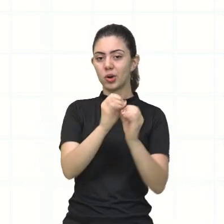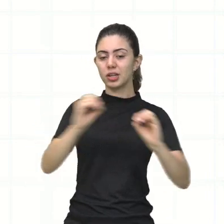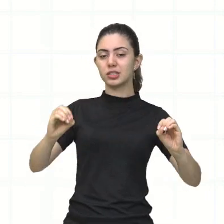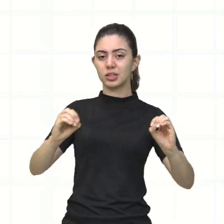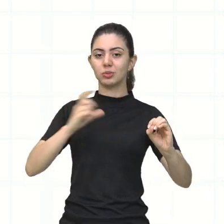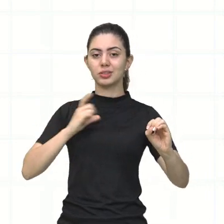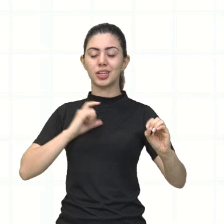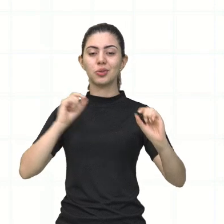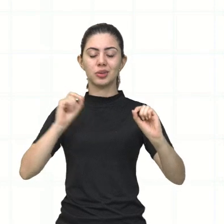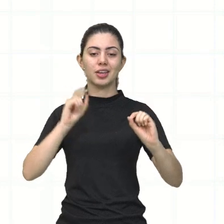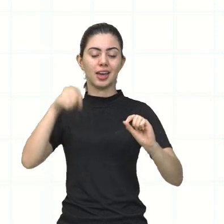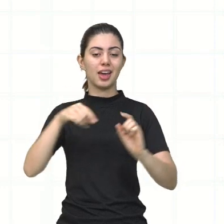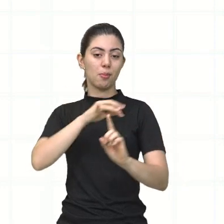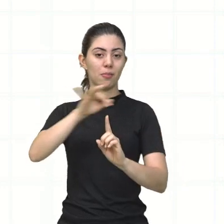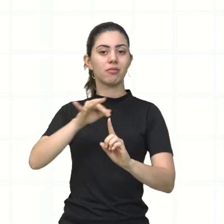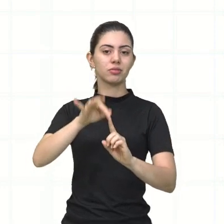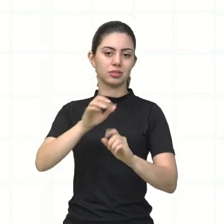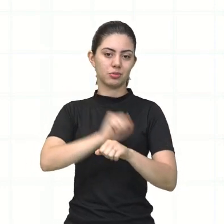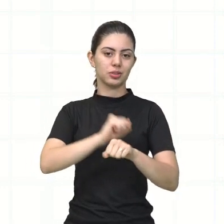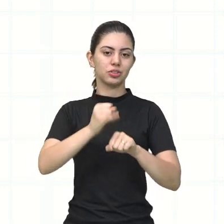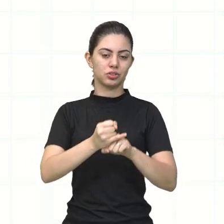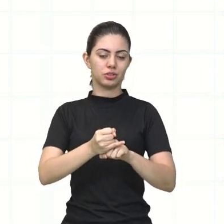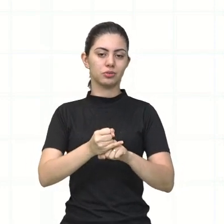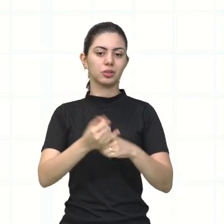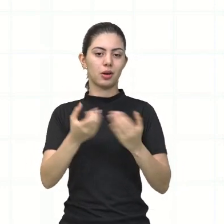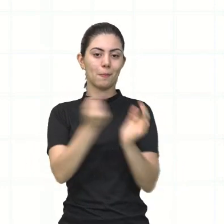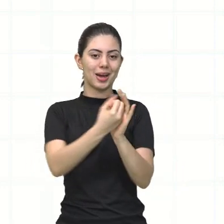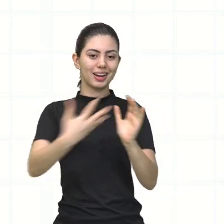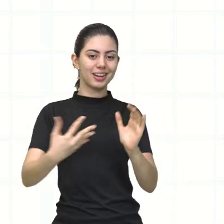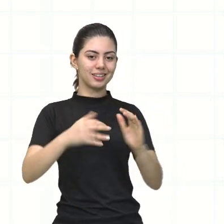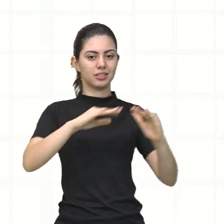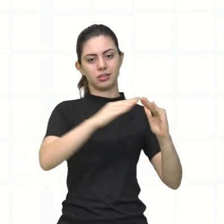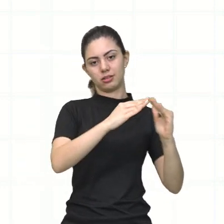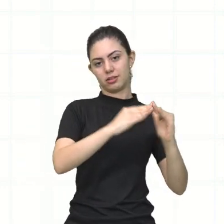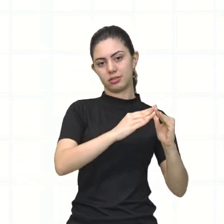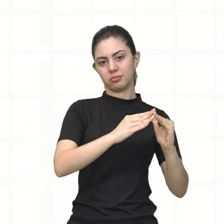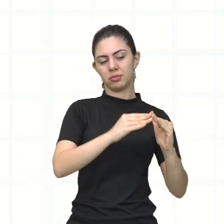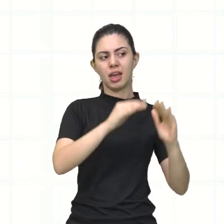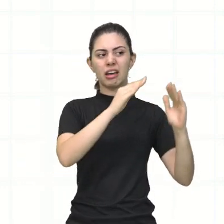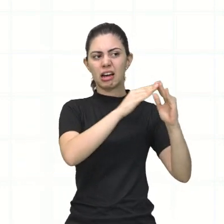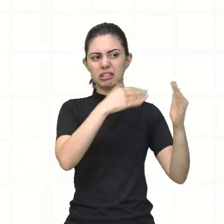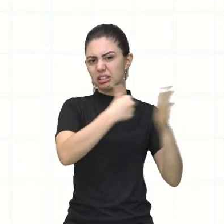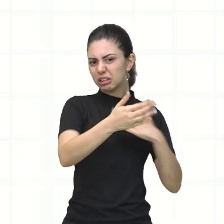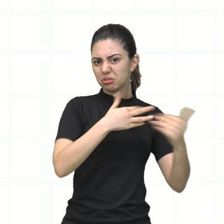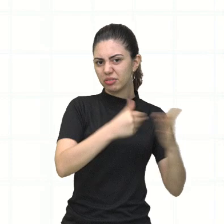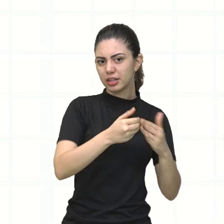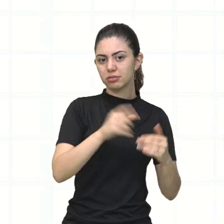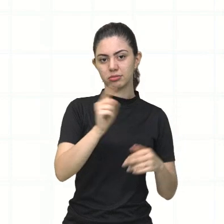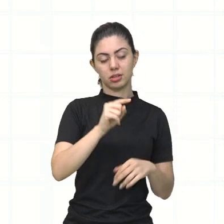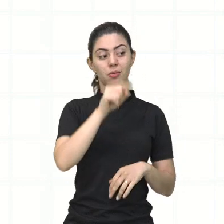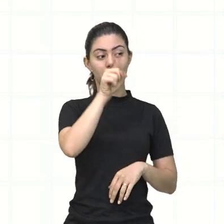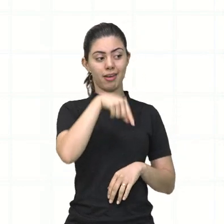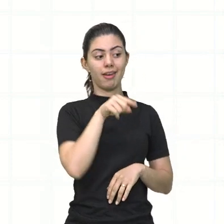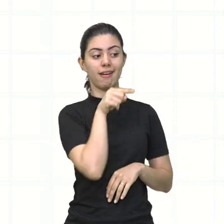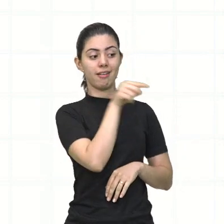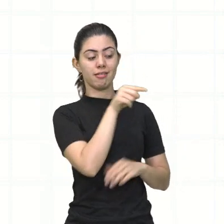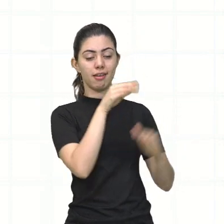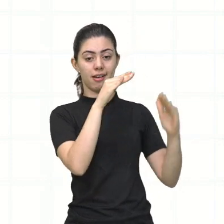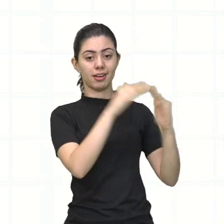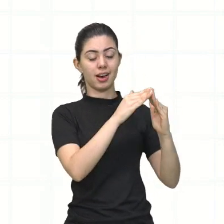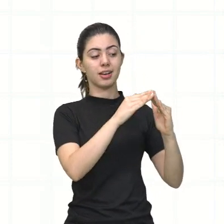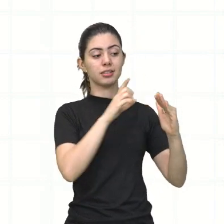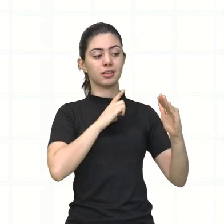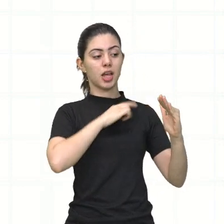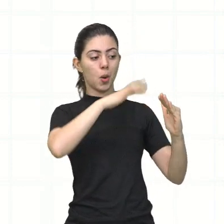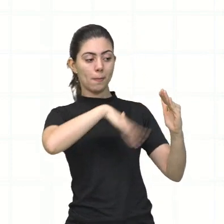porque está dando uma característica de casa. É qualquer casa? Não, é a casa que está pintada de